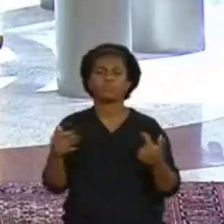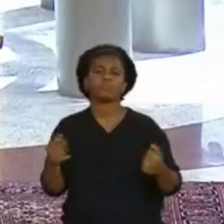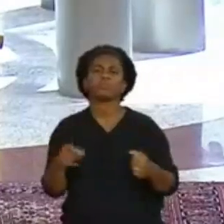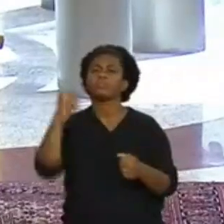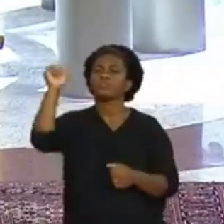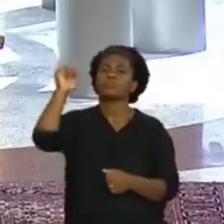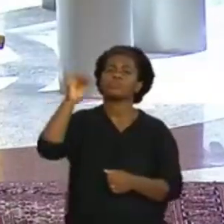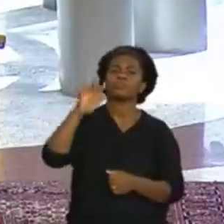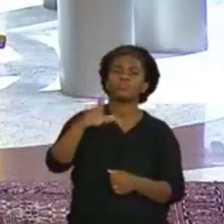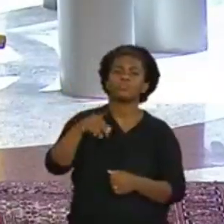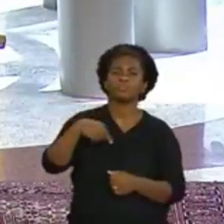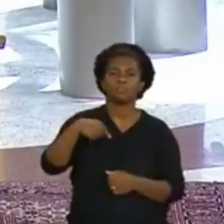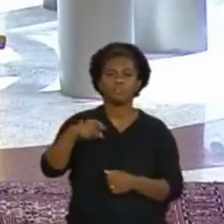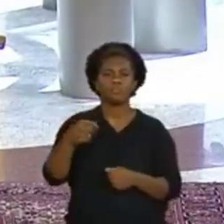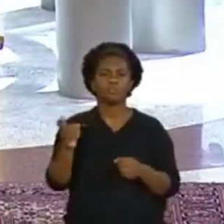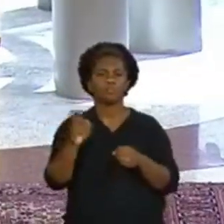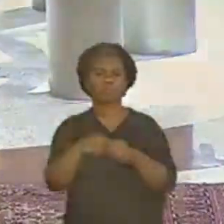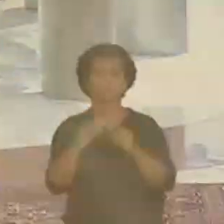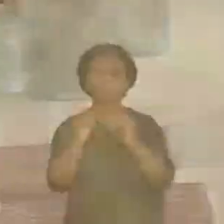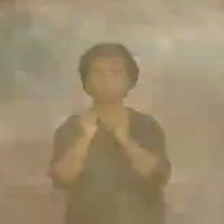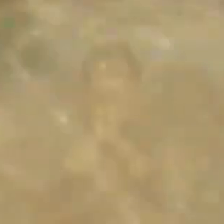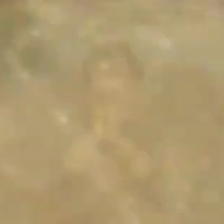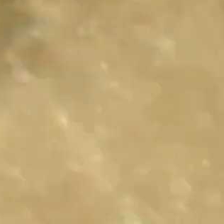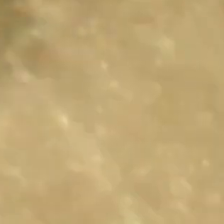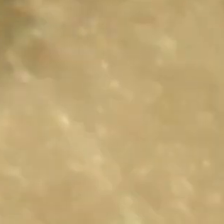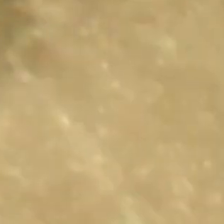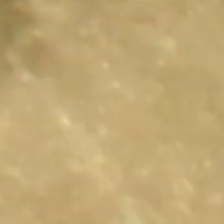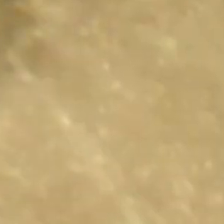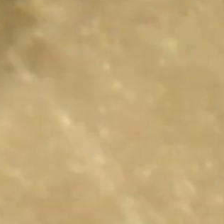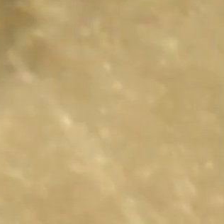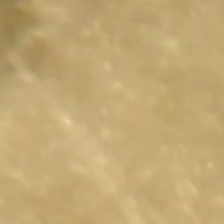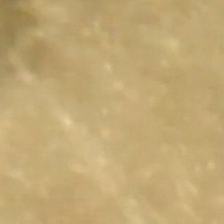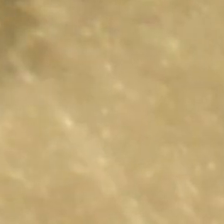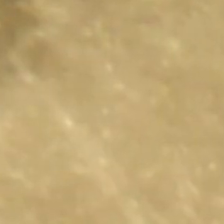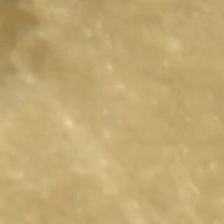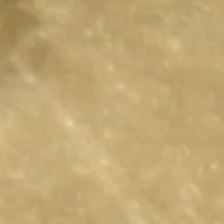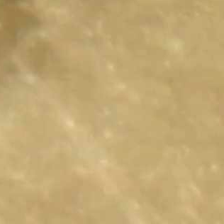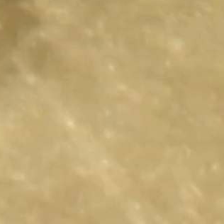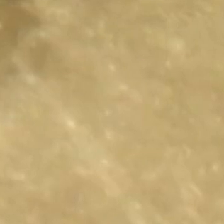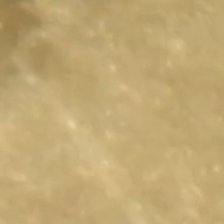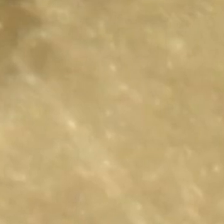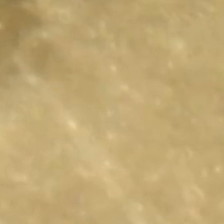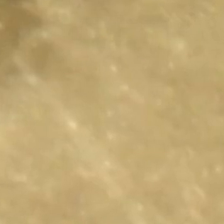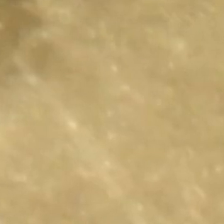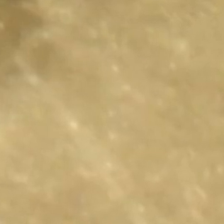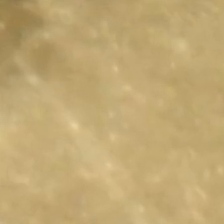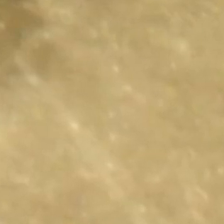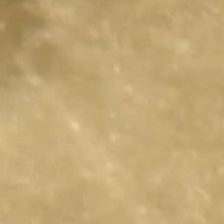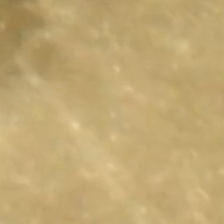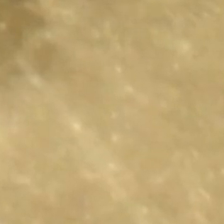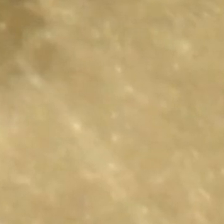Deus abençoe. Vamos com Deus, gente. Me conheces.